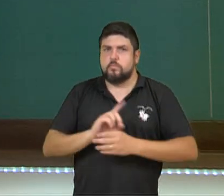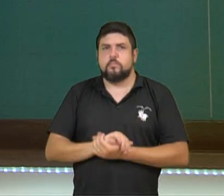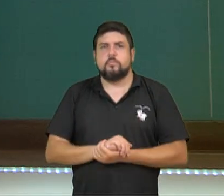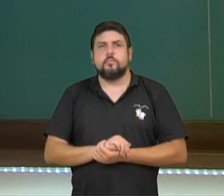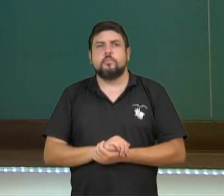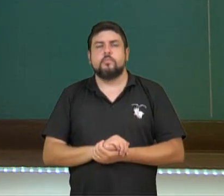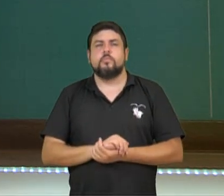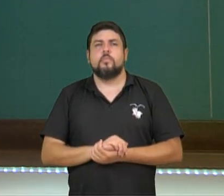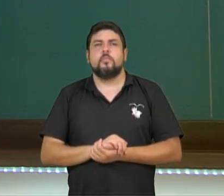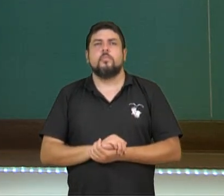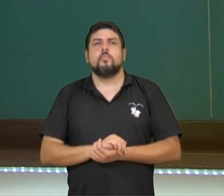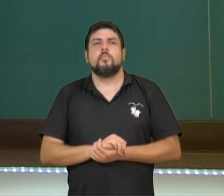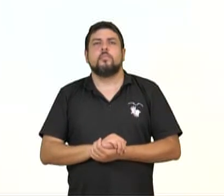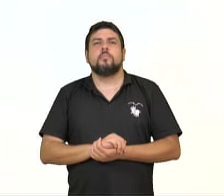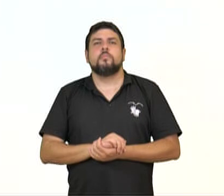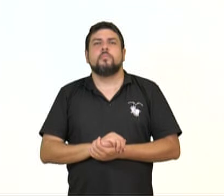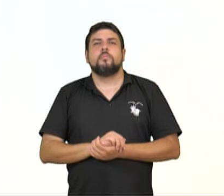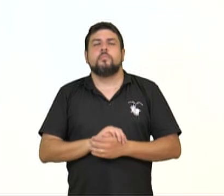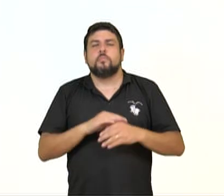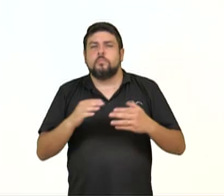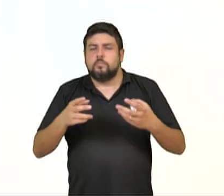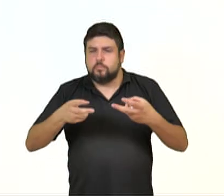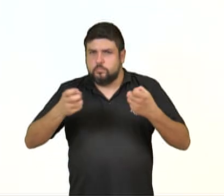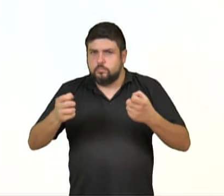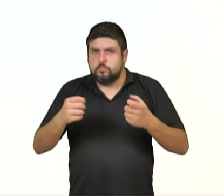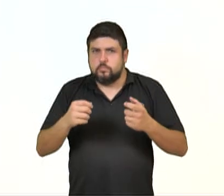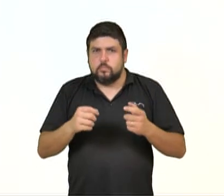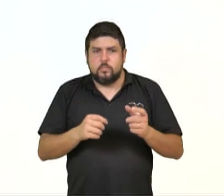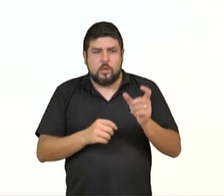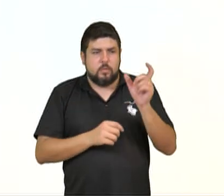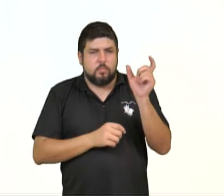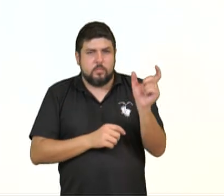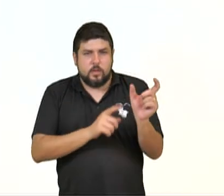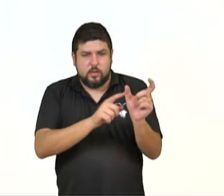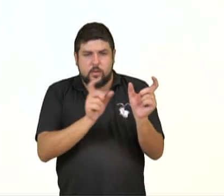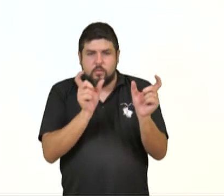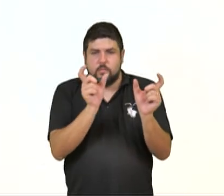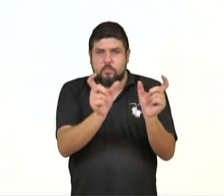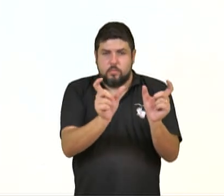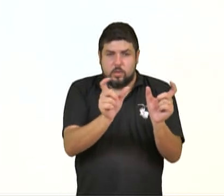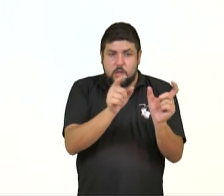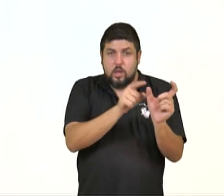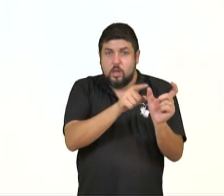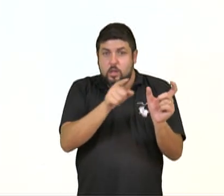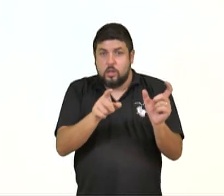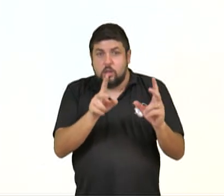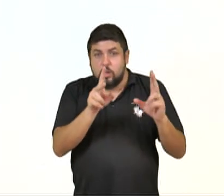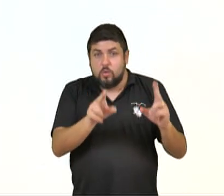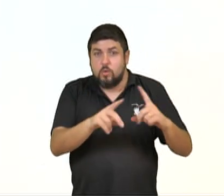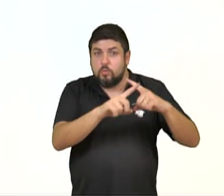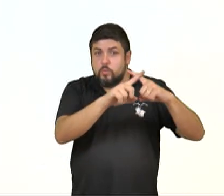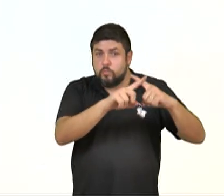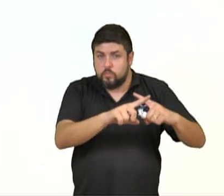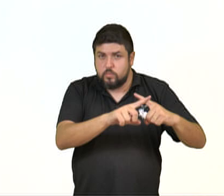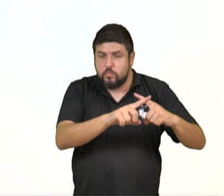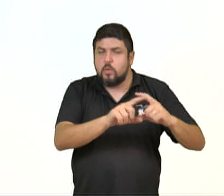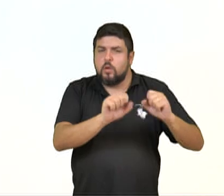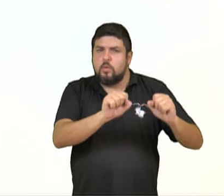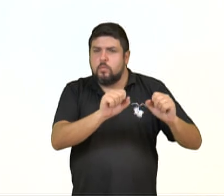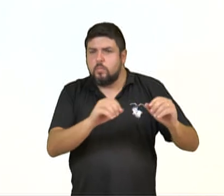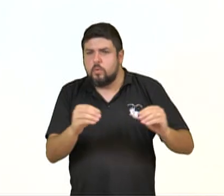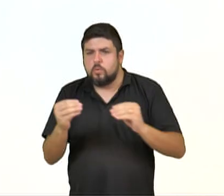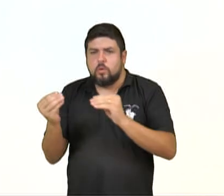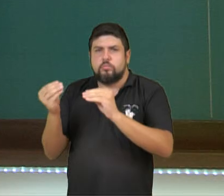quê? Nós vimos que um termo vezes ele mesmo eu posso escrever como ele ao quadrado. E ele vezes ele mesmo,